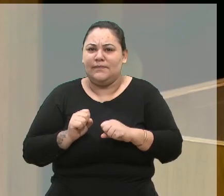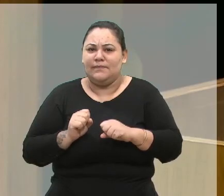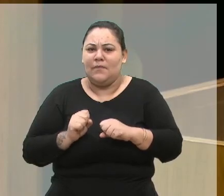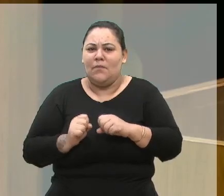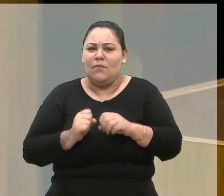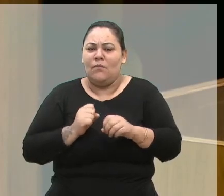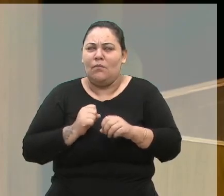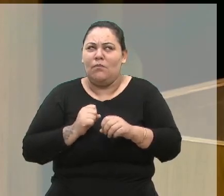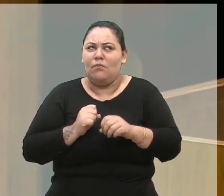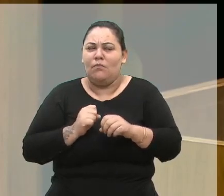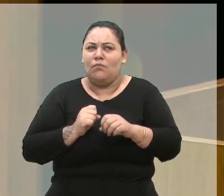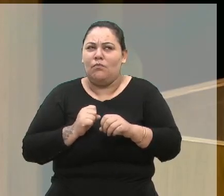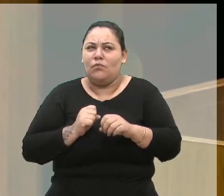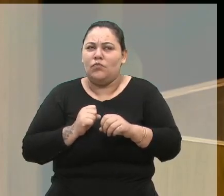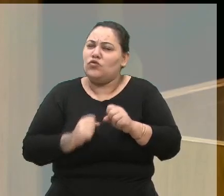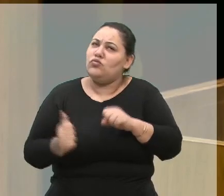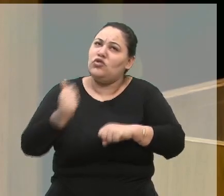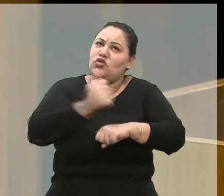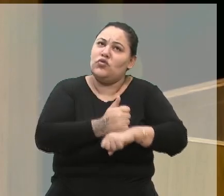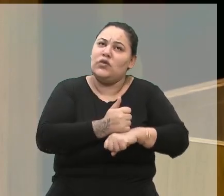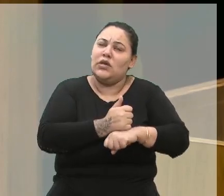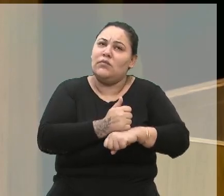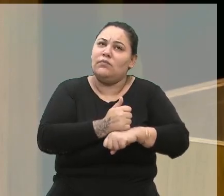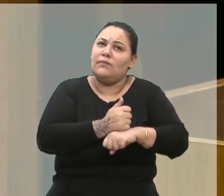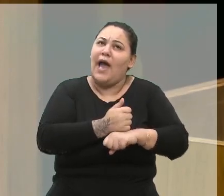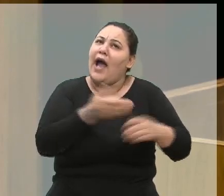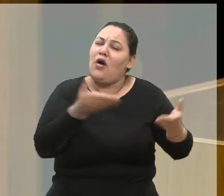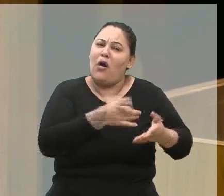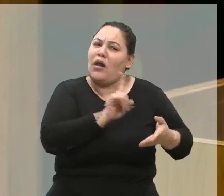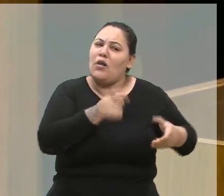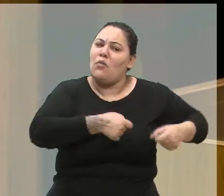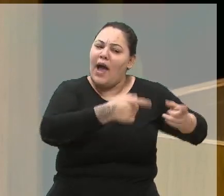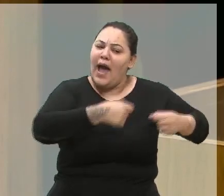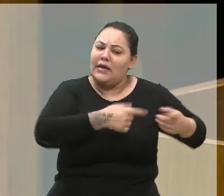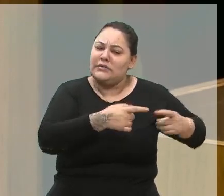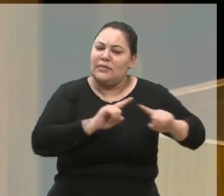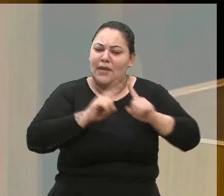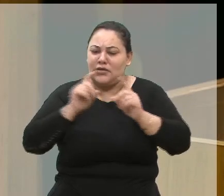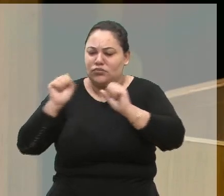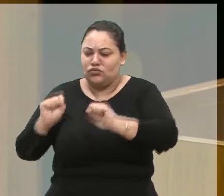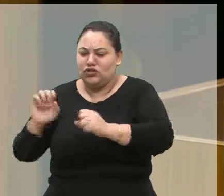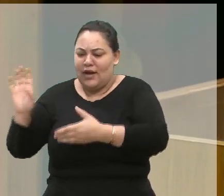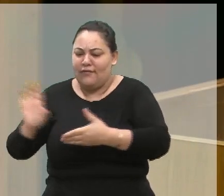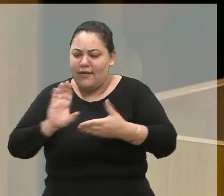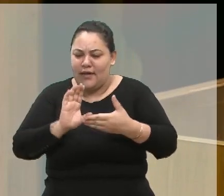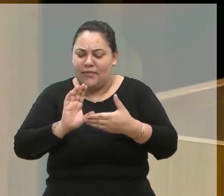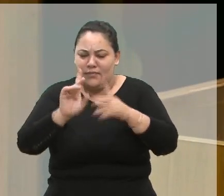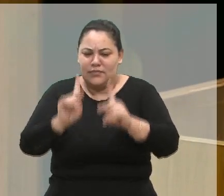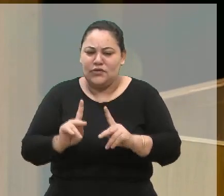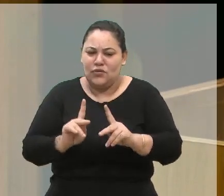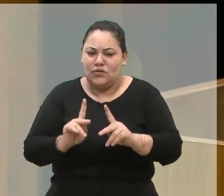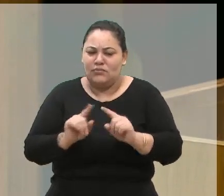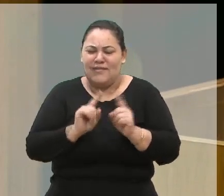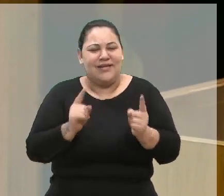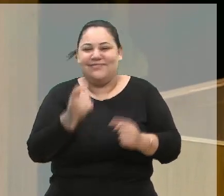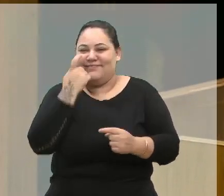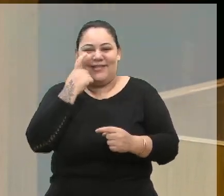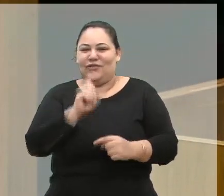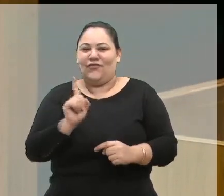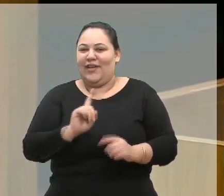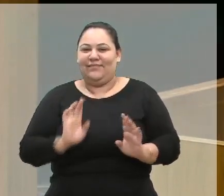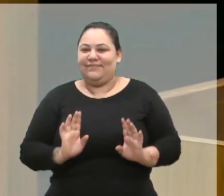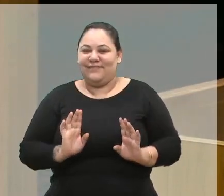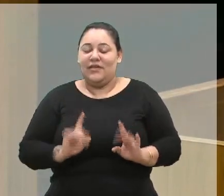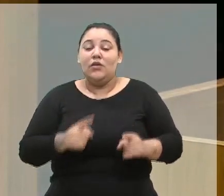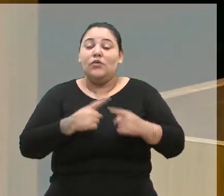esta economia para as pessoas. Mas a gente não vê esta economia se revertendo para as pessoas. Porque, afinal